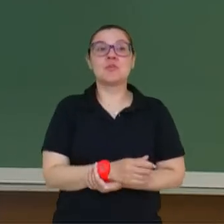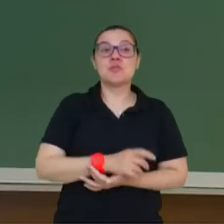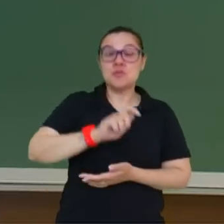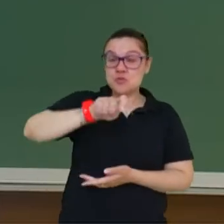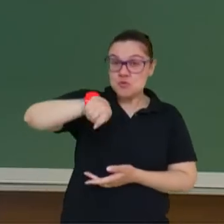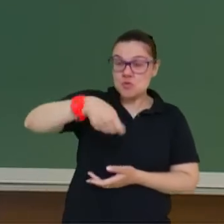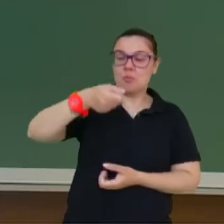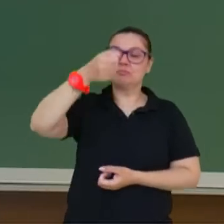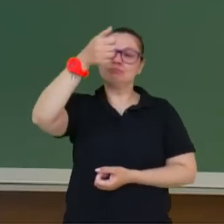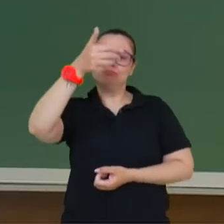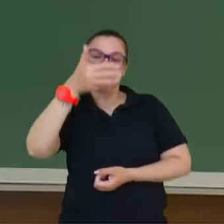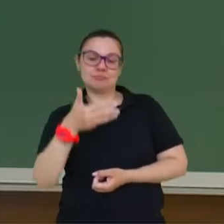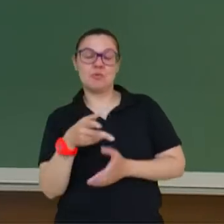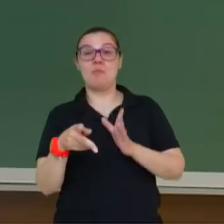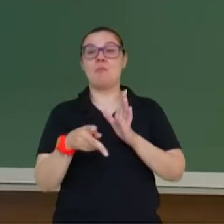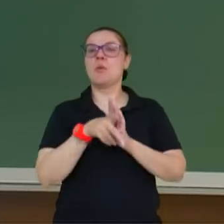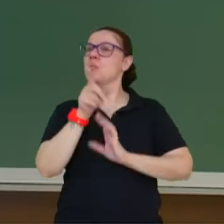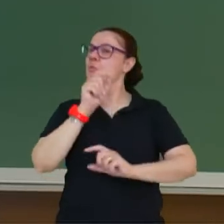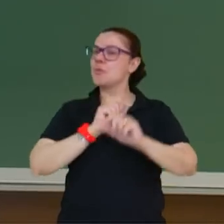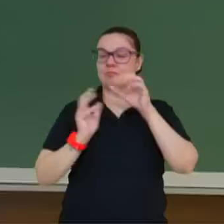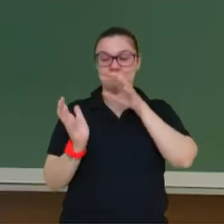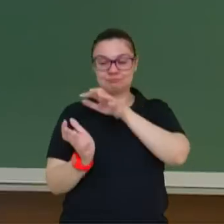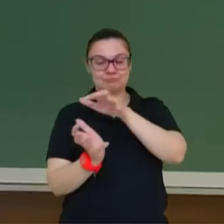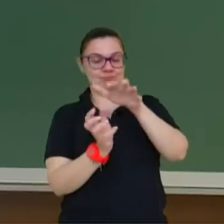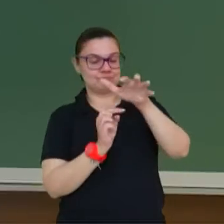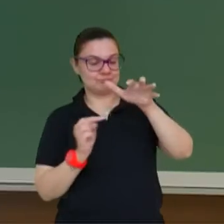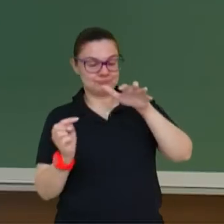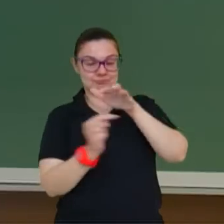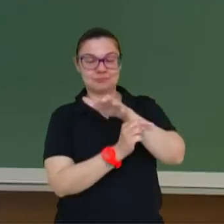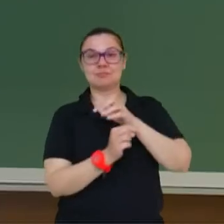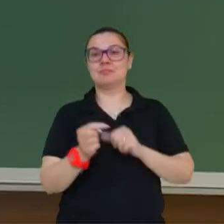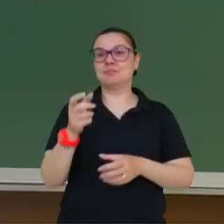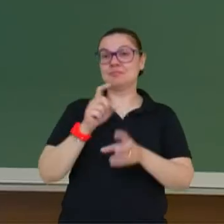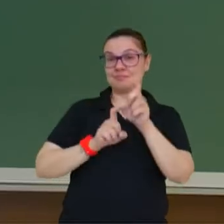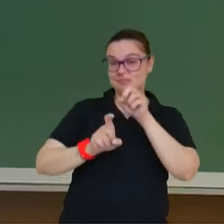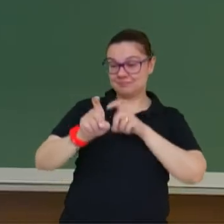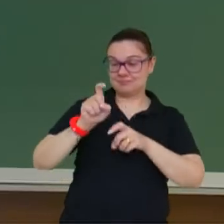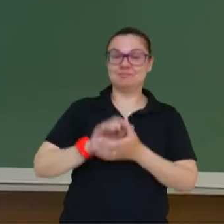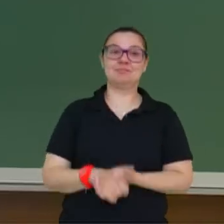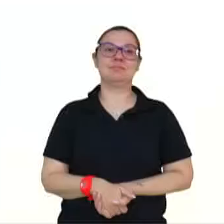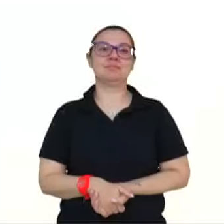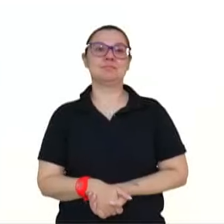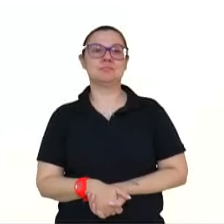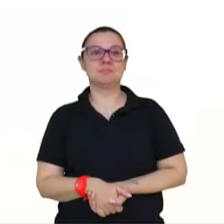falar mais sobre os hiperlinks.